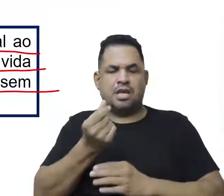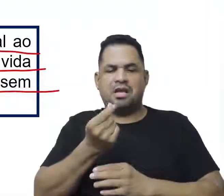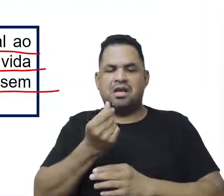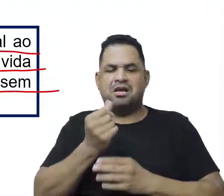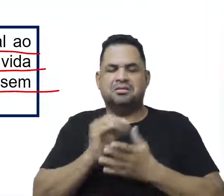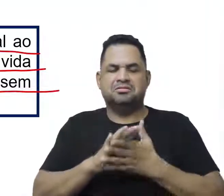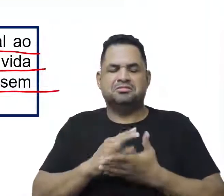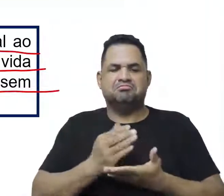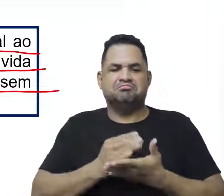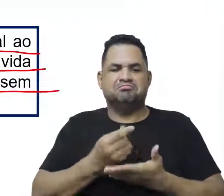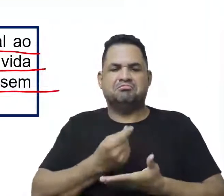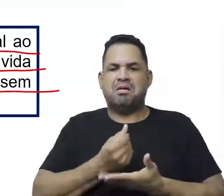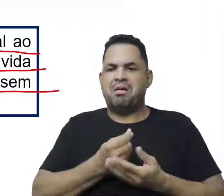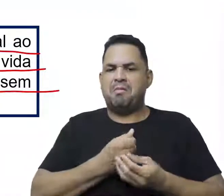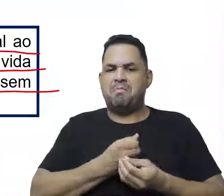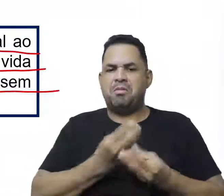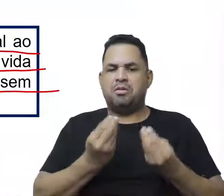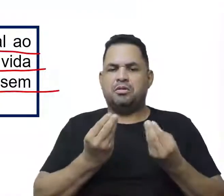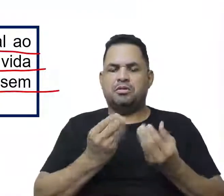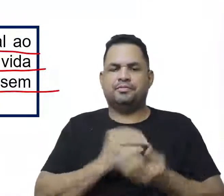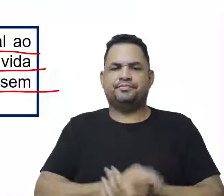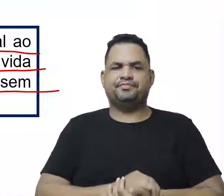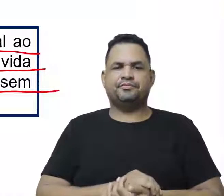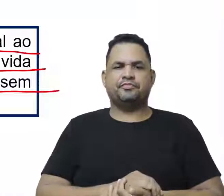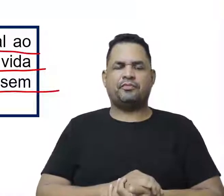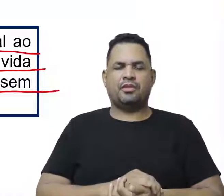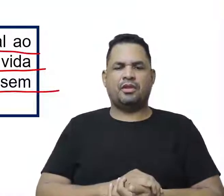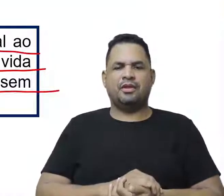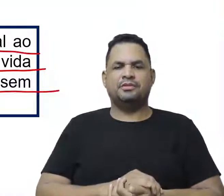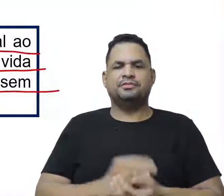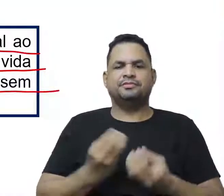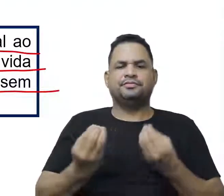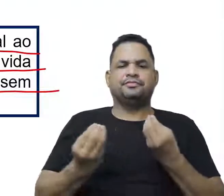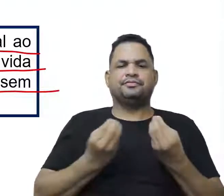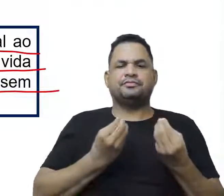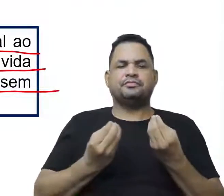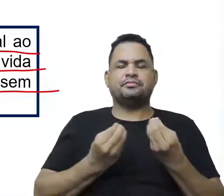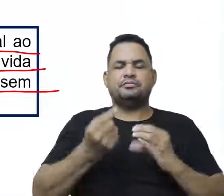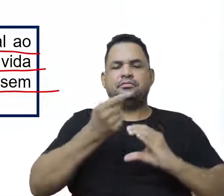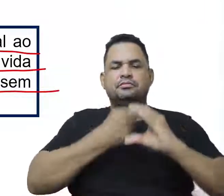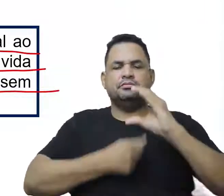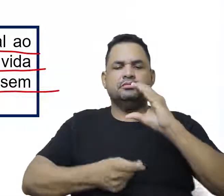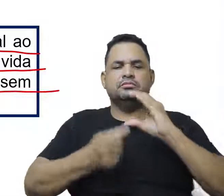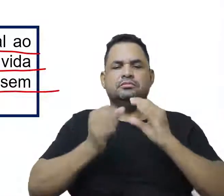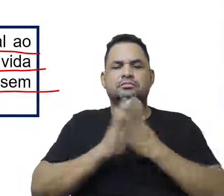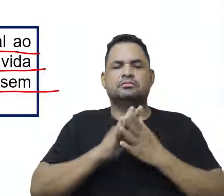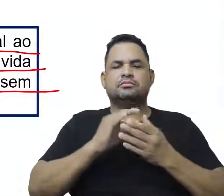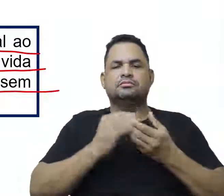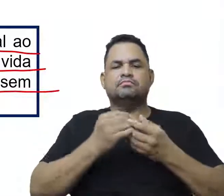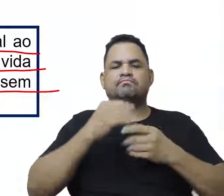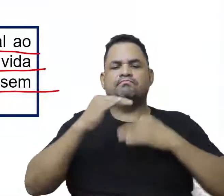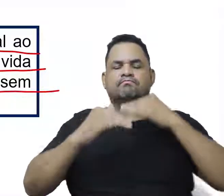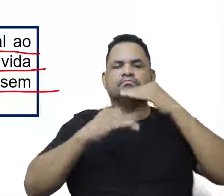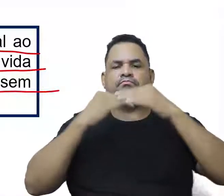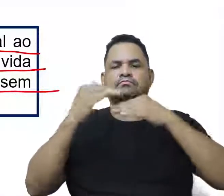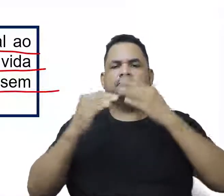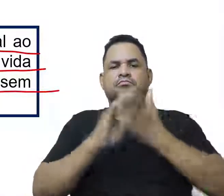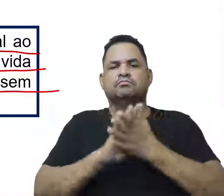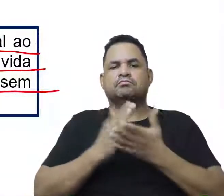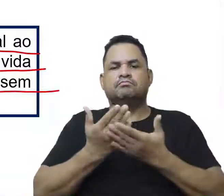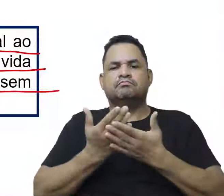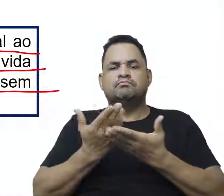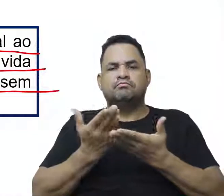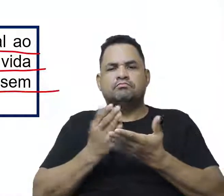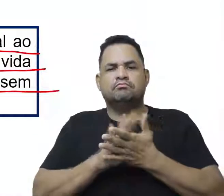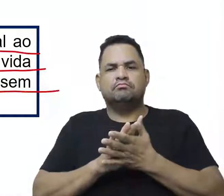foi um dos estudos principais gente do ver é como que o capitalismo se desenvolveu né e ele